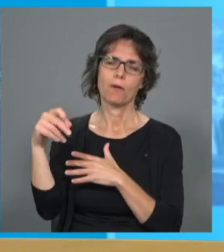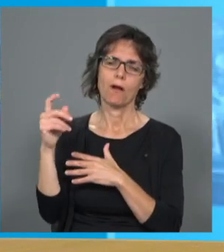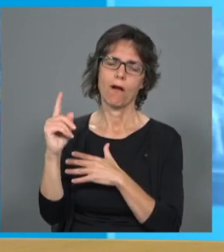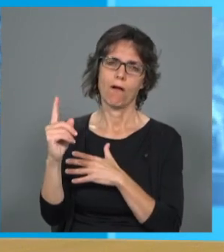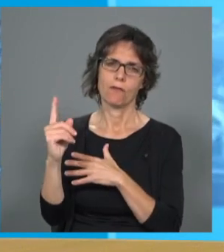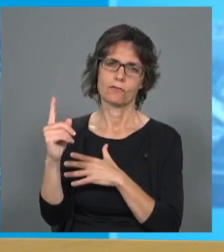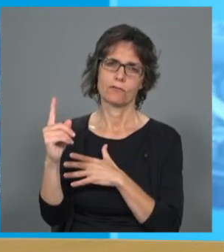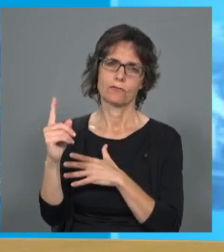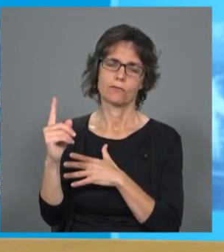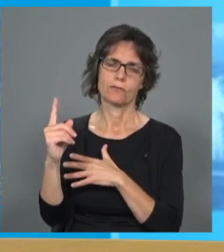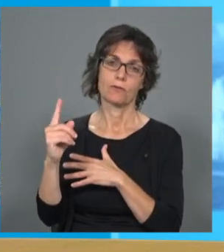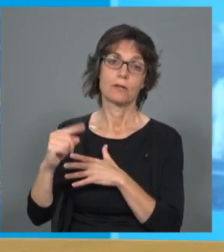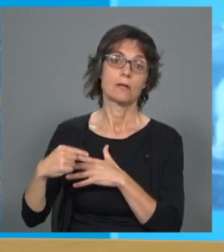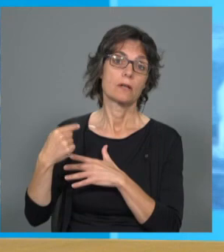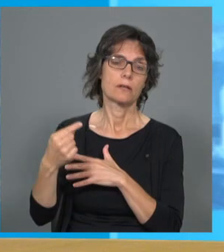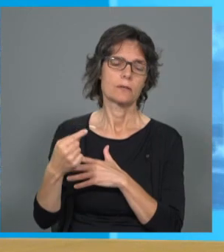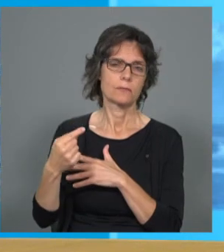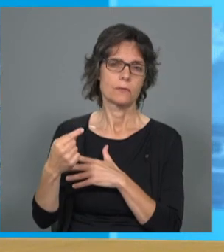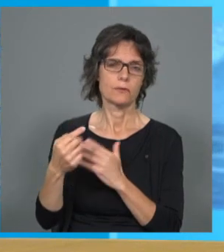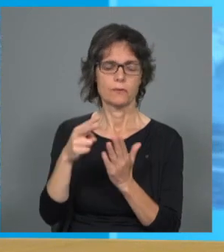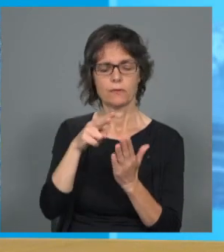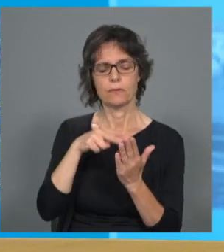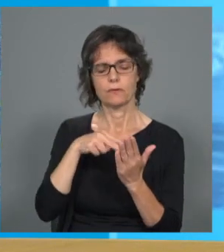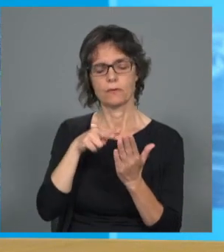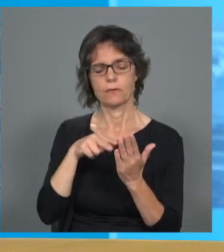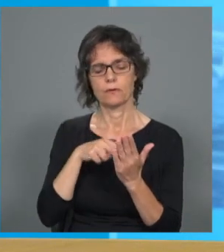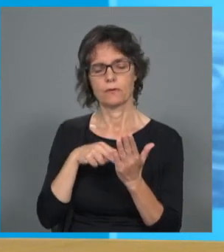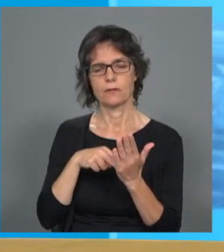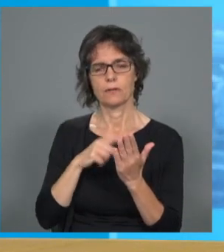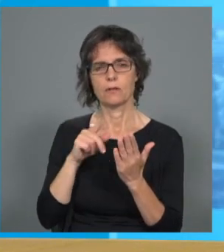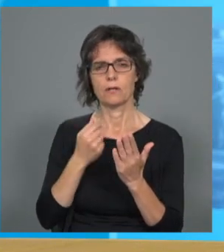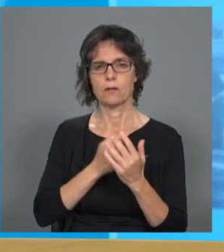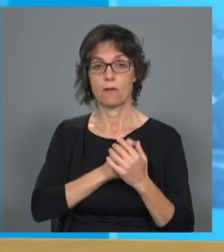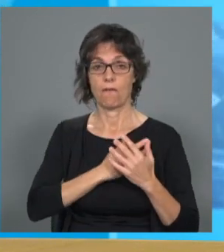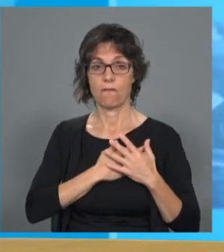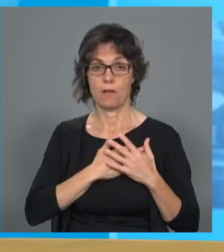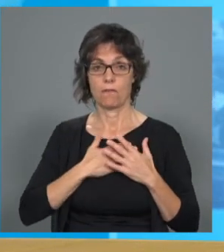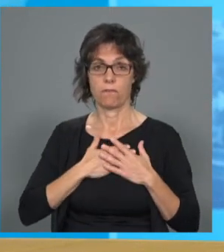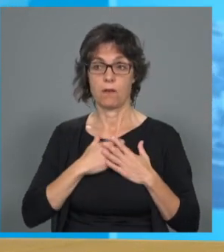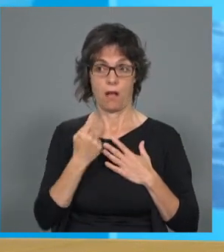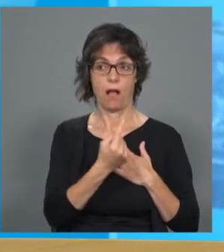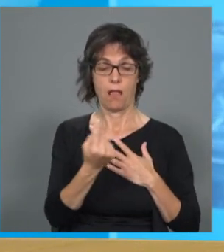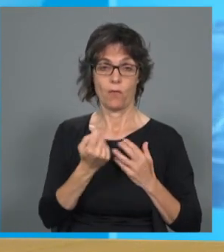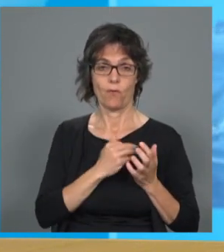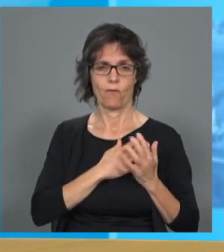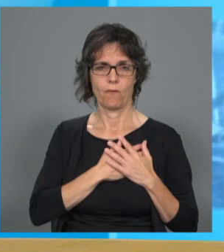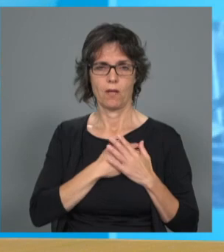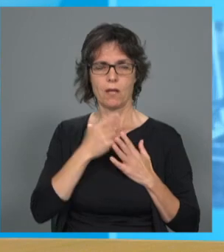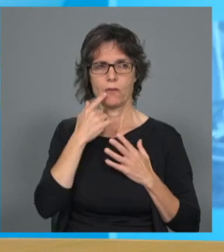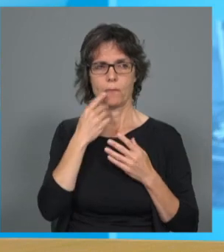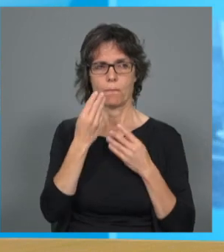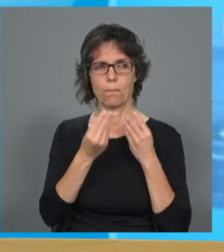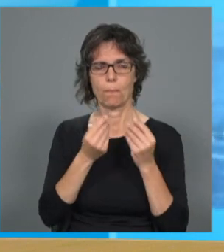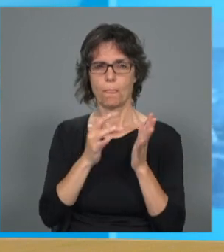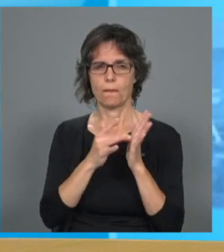depois há esta questão que nos acompanha, a nós todos que temos fé, que é, nós temos a percepção da pessoa de Jesus, não